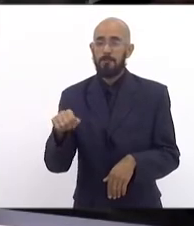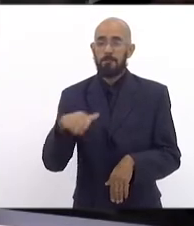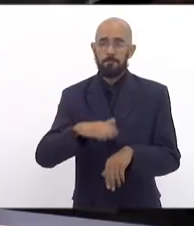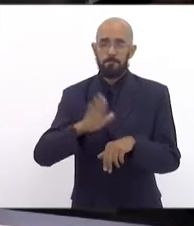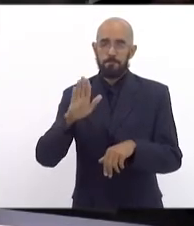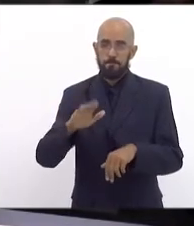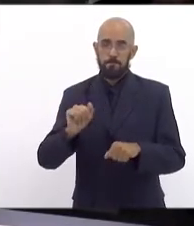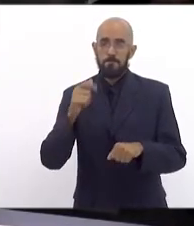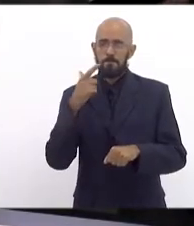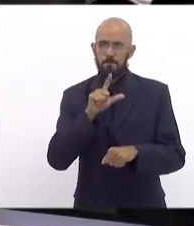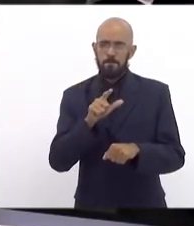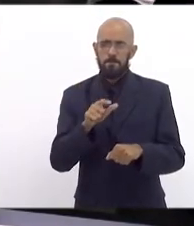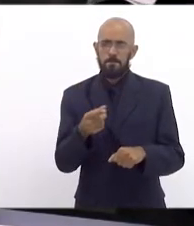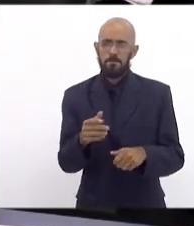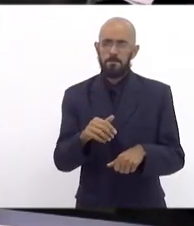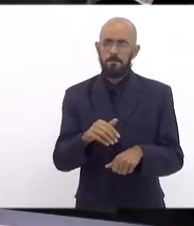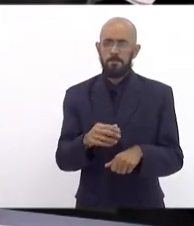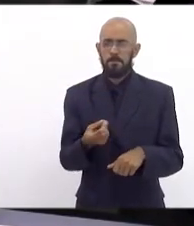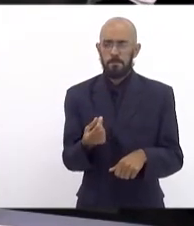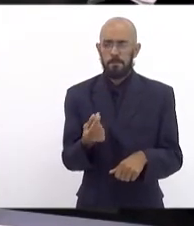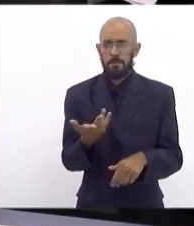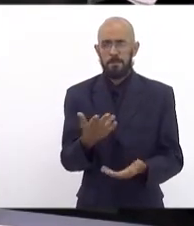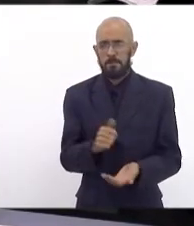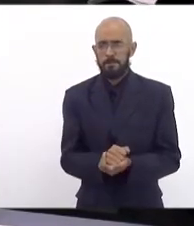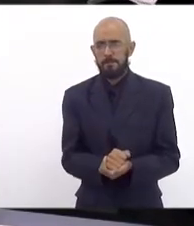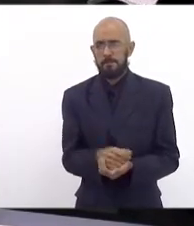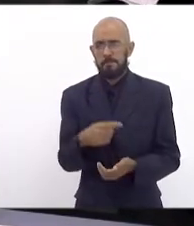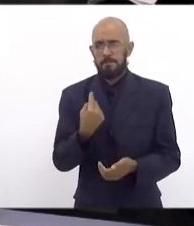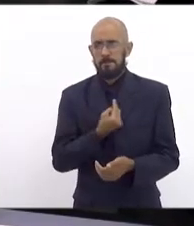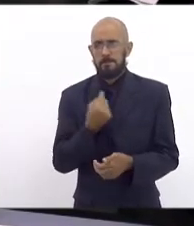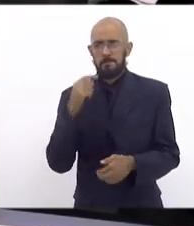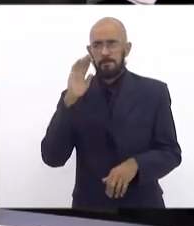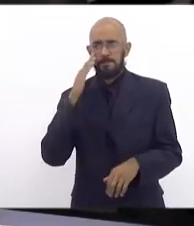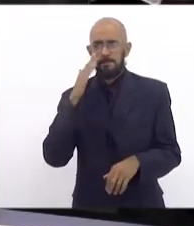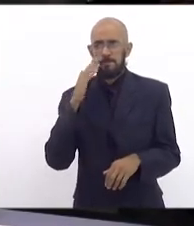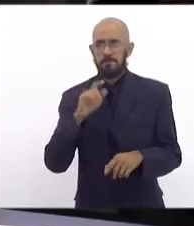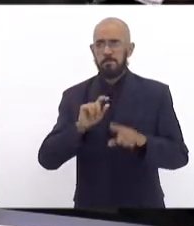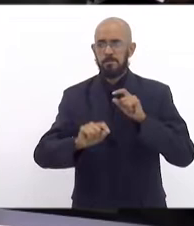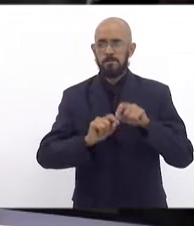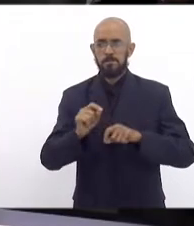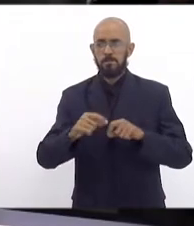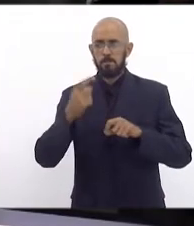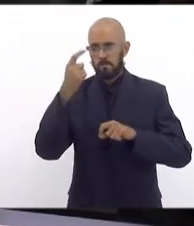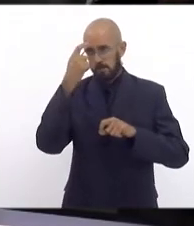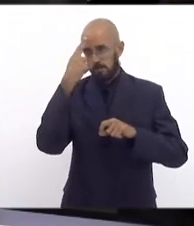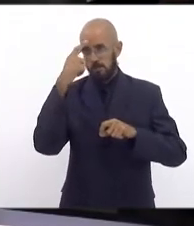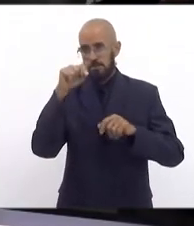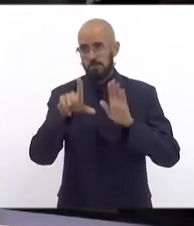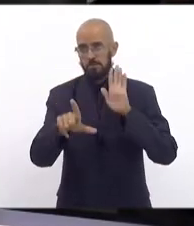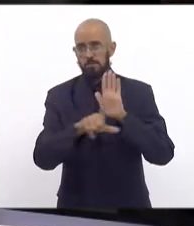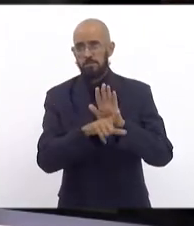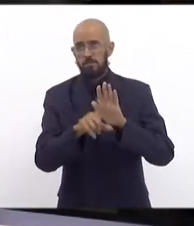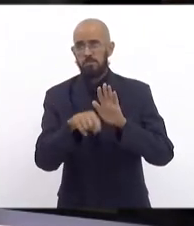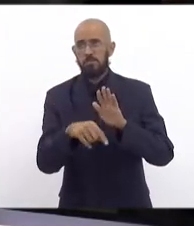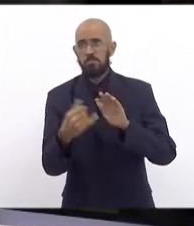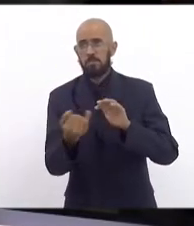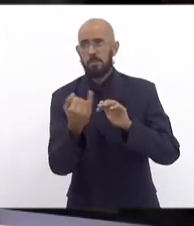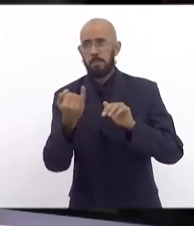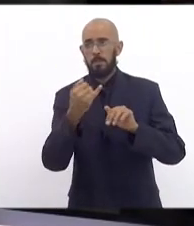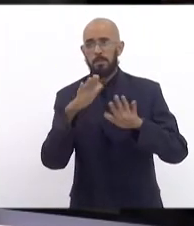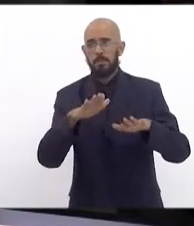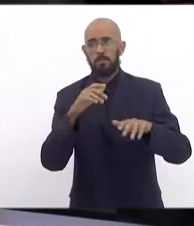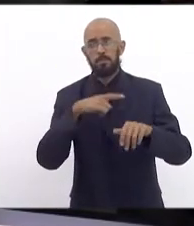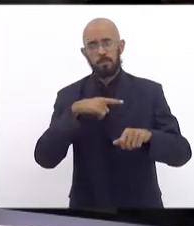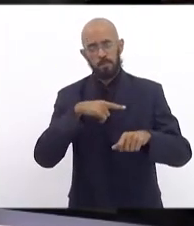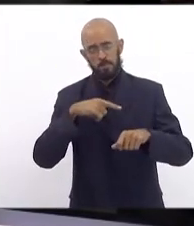importado então sim é a gente entende que a ideia da Lei ela é muito Nobre é muito importante mas a gente fica